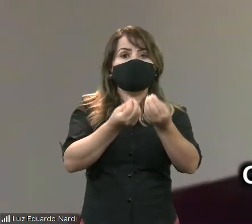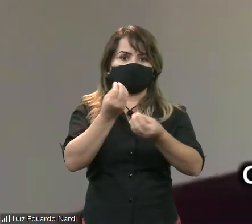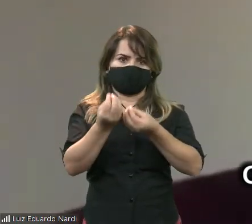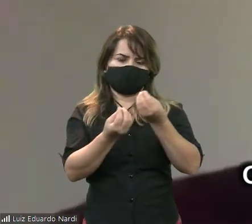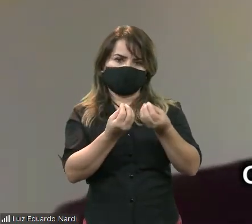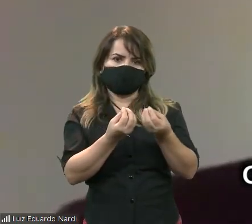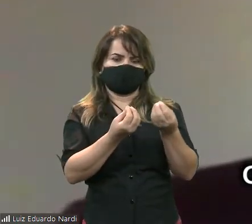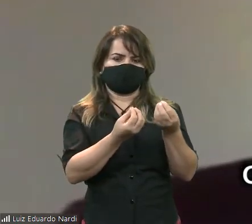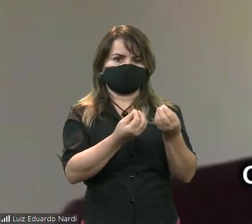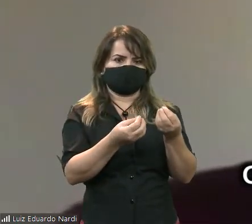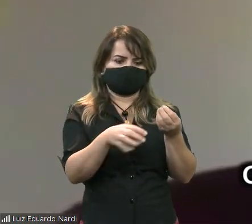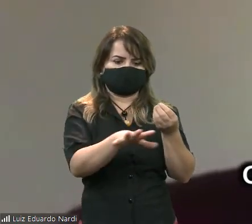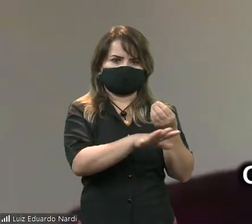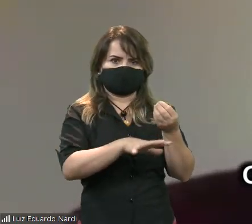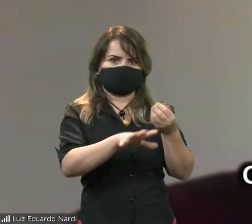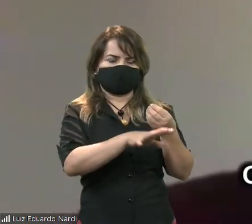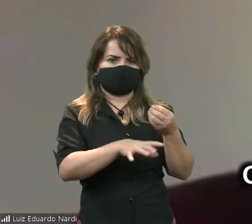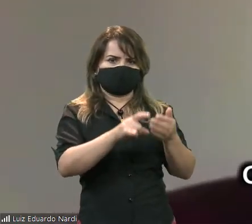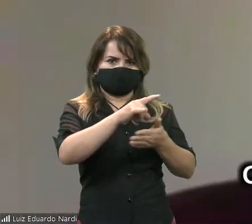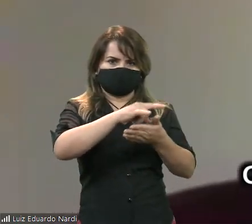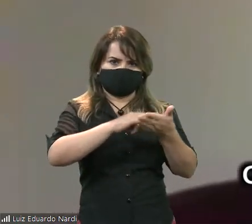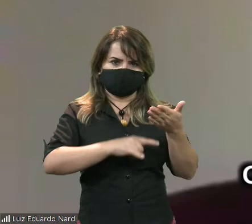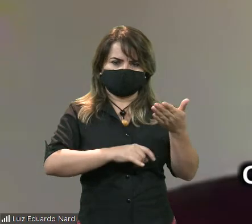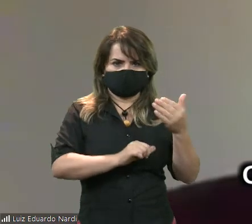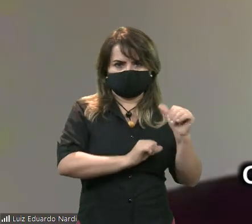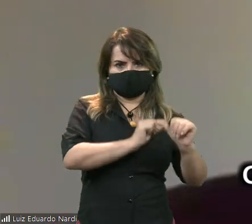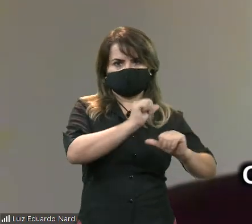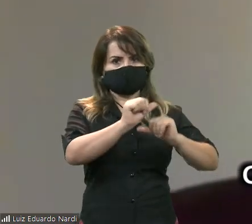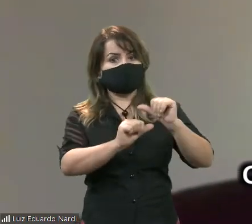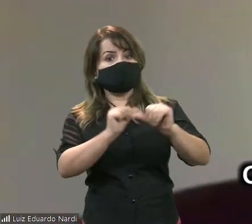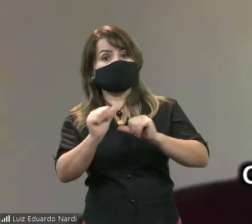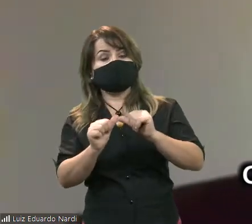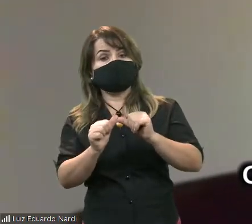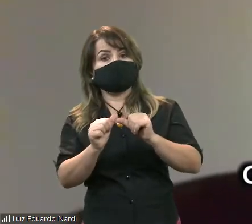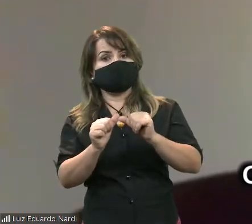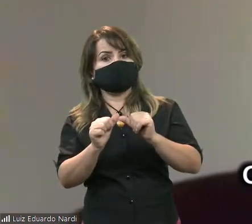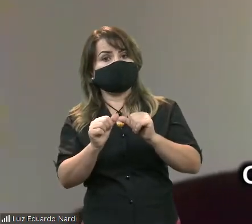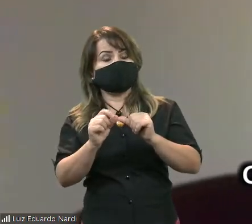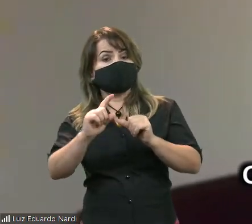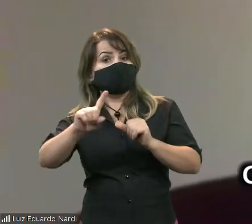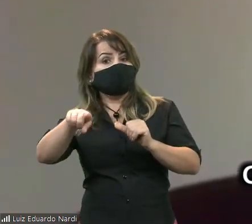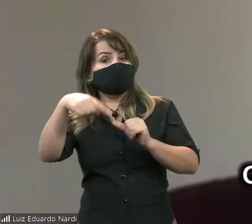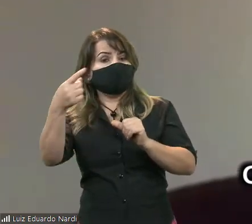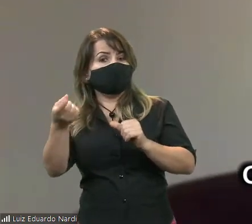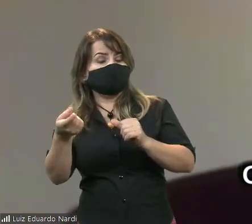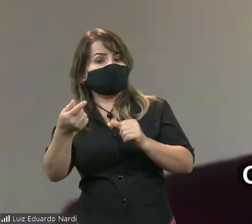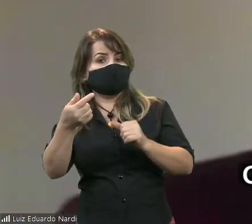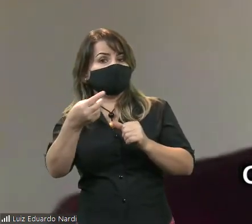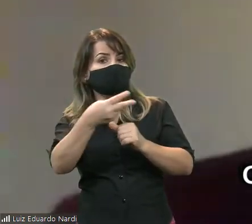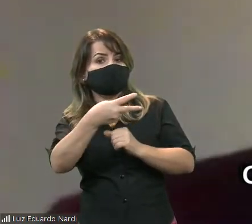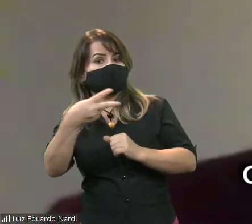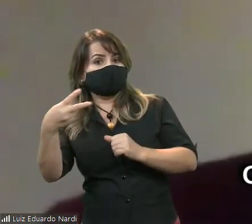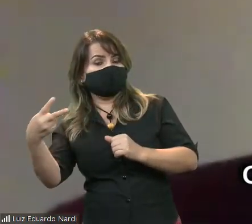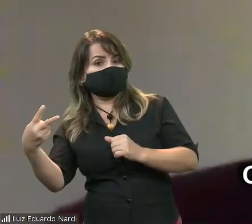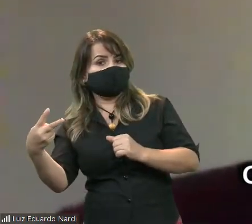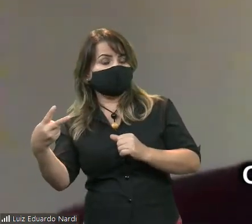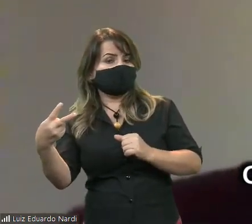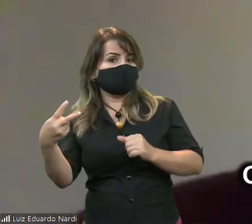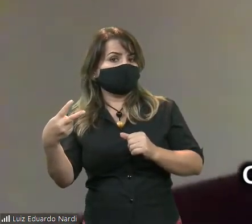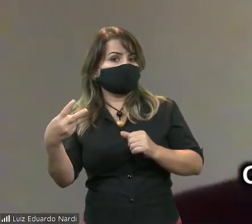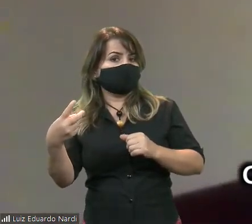apregoadas neste projeto quando ele voltar para a segunda discussão. O que que vai ser